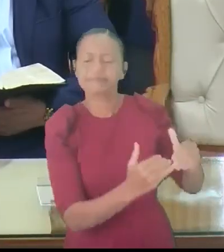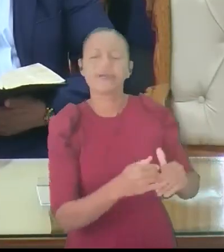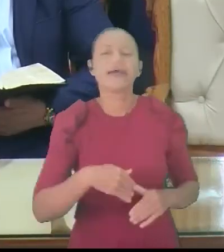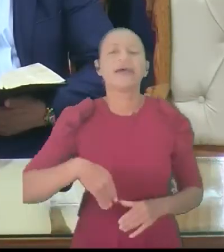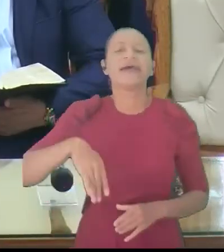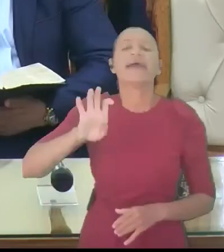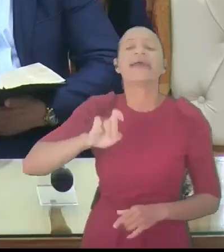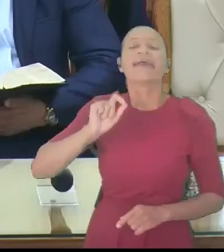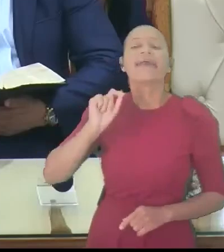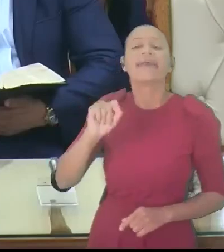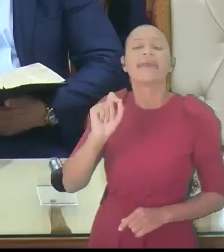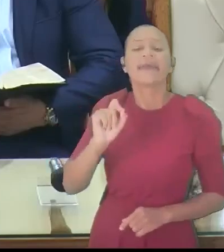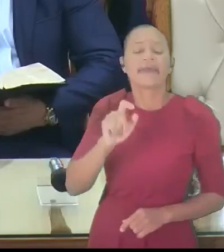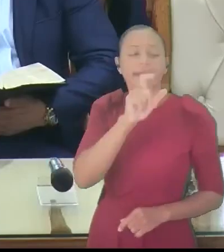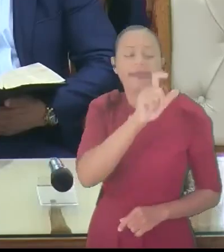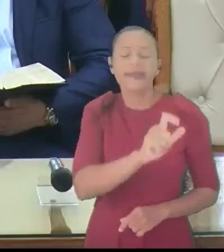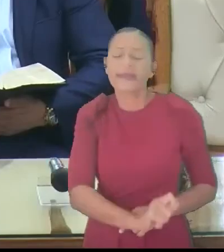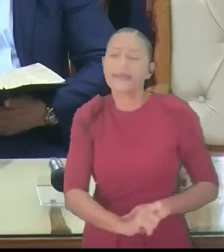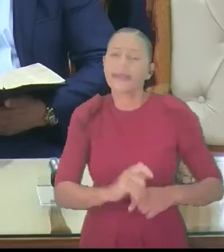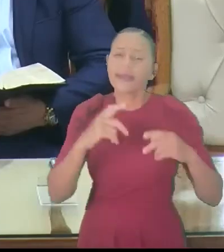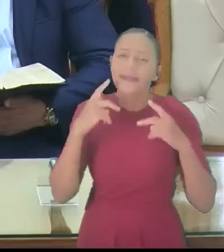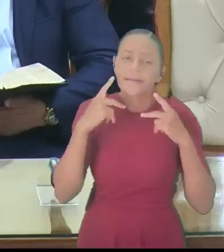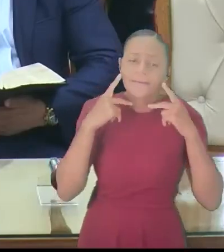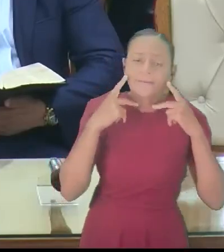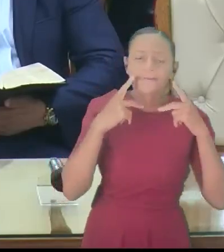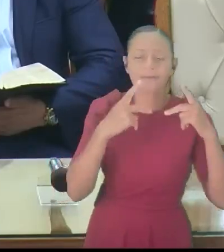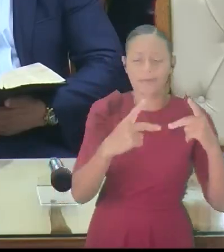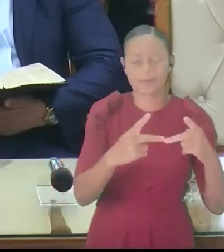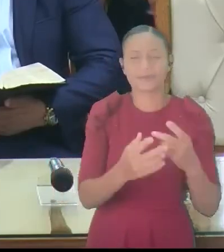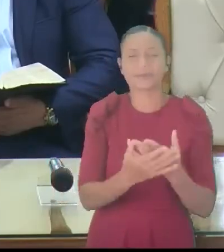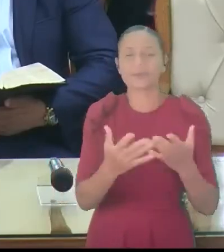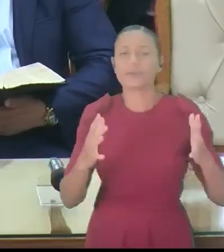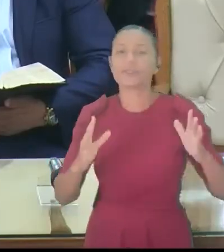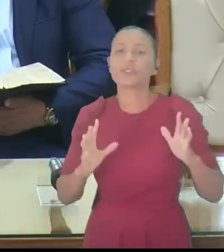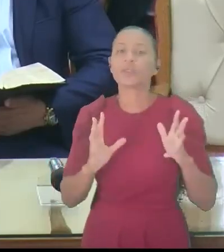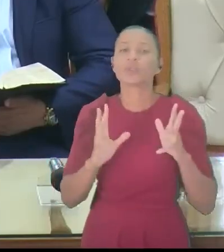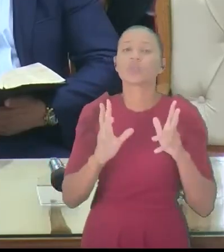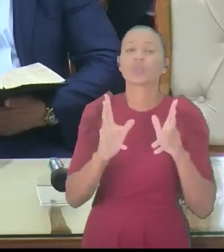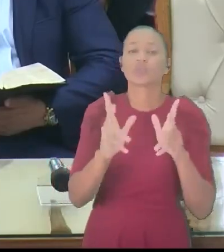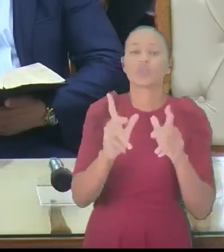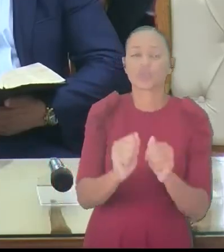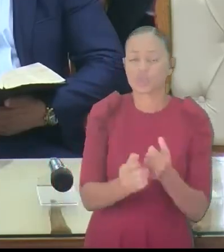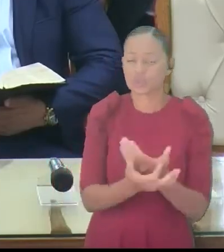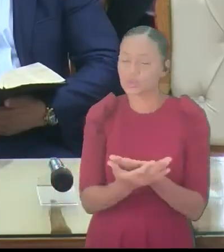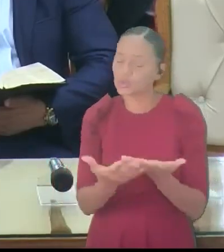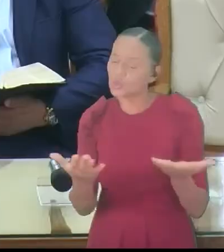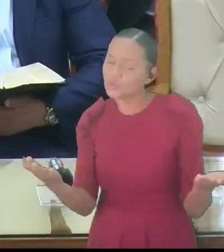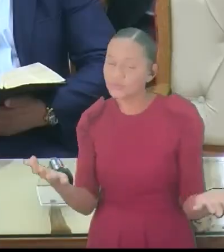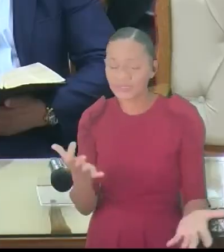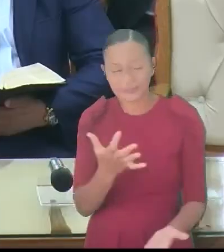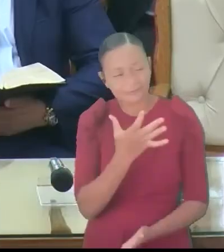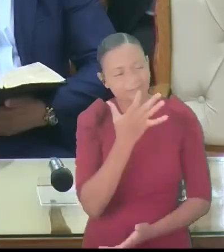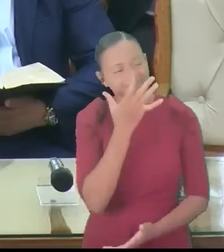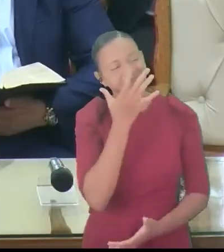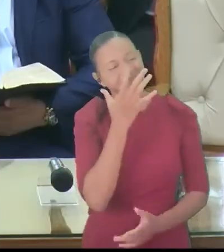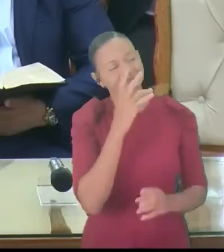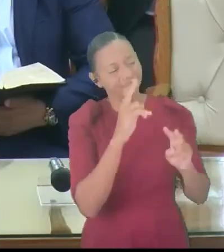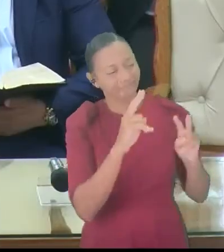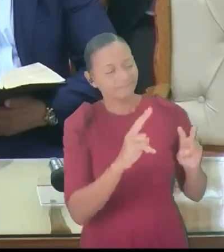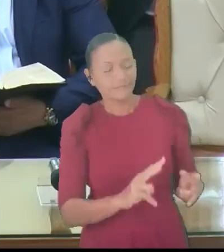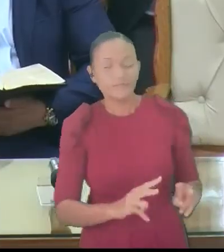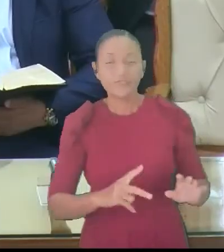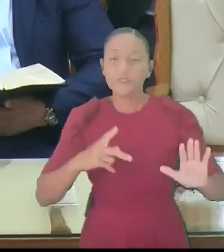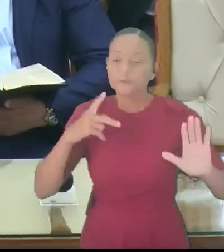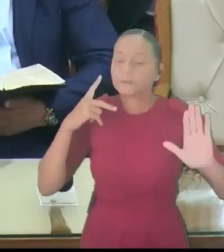que Moisés estava referindo-se? Que viria um profeta que todo mundo teria que escutar esse profeta. Ele estava